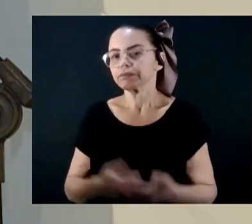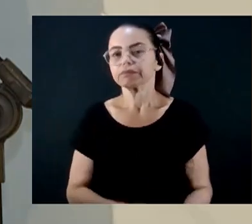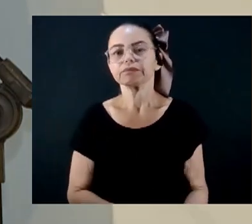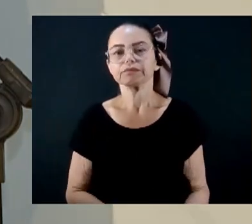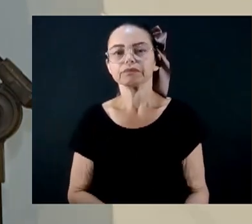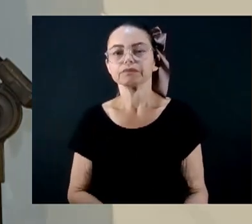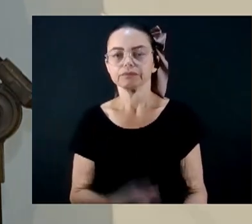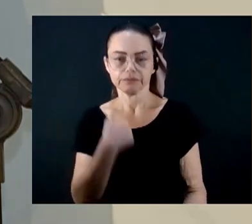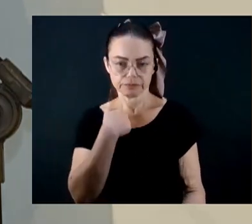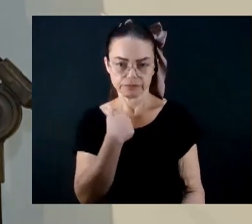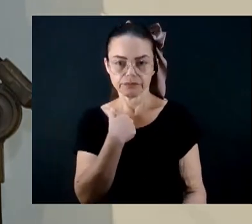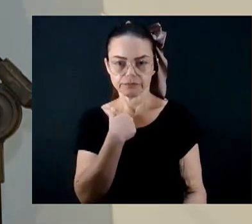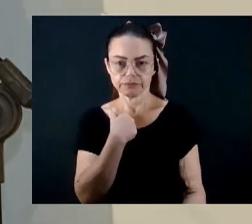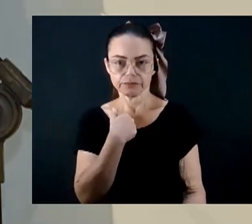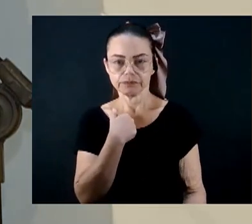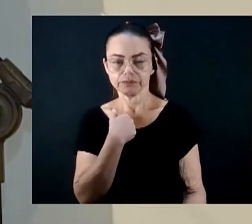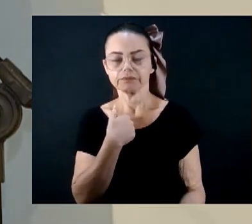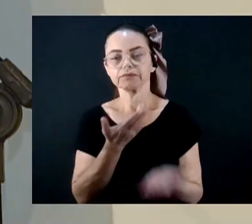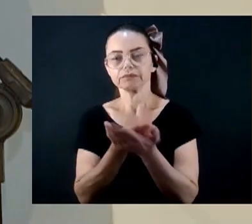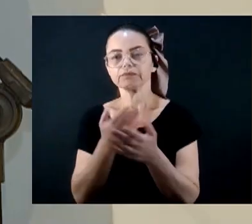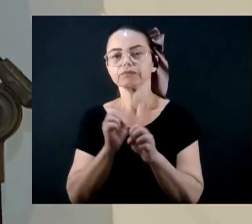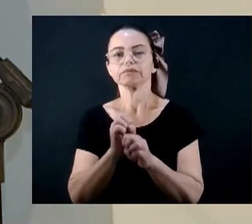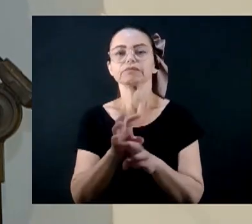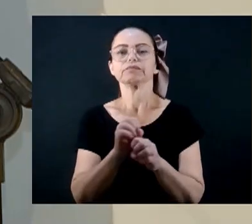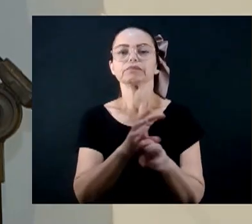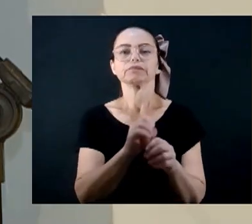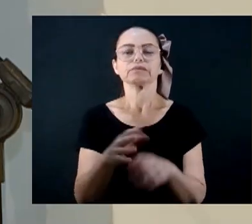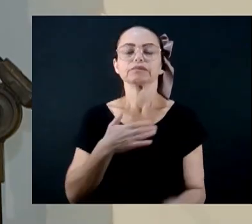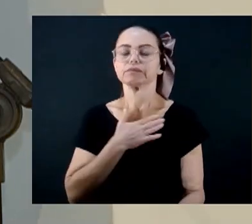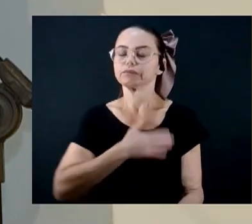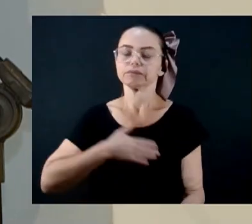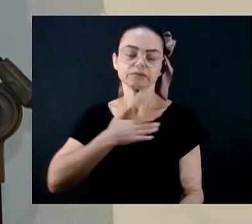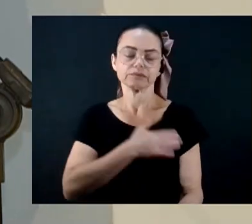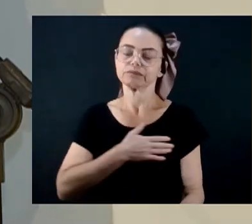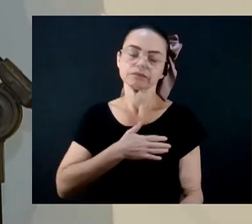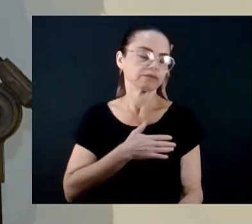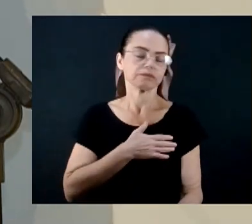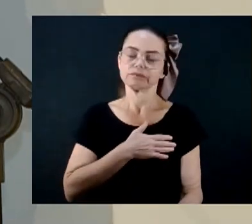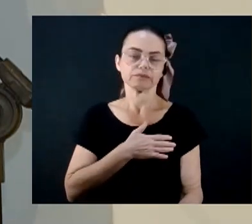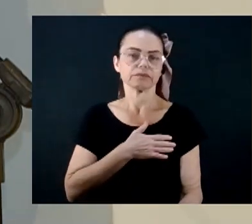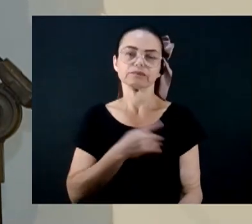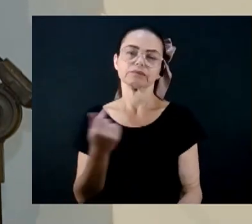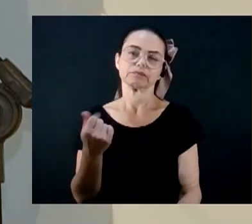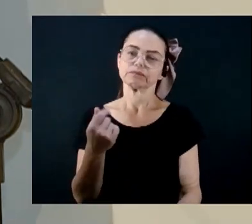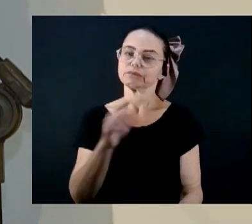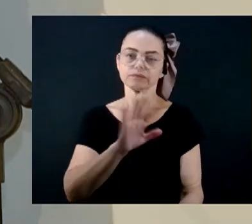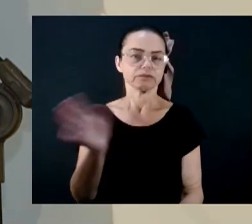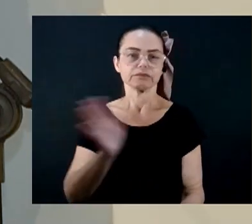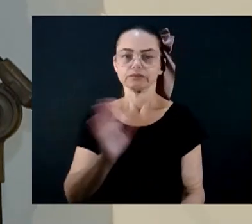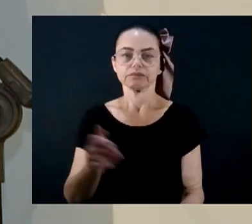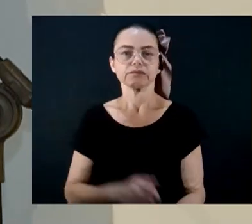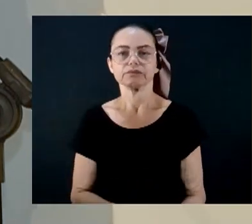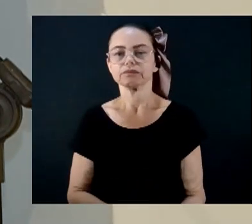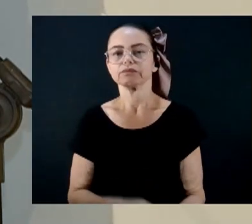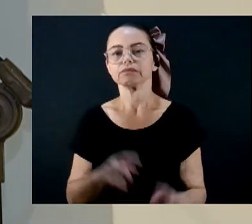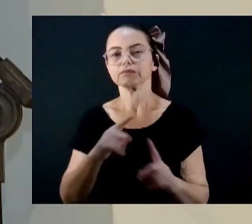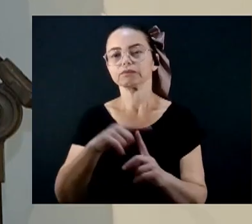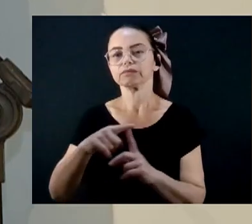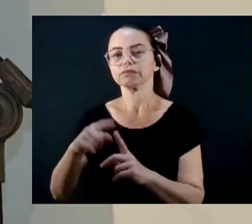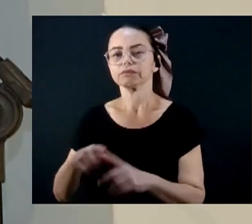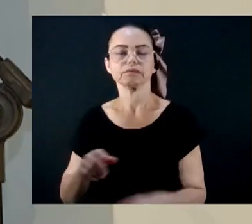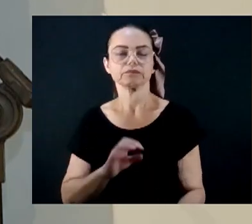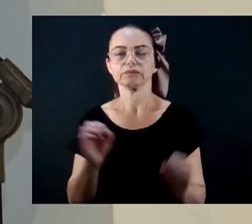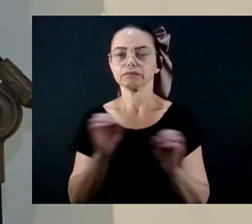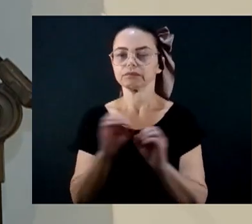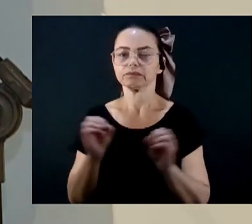eu dou aula por prazer, não em questão de dinheiro e nenhum tipo de benefício. É por